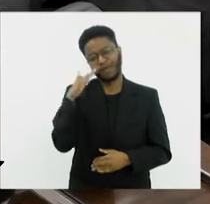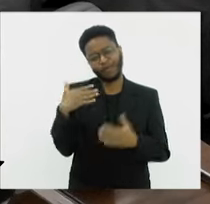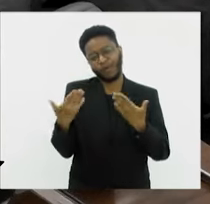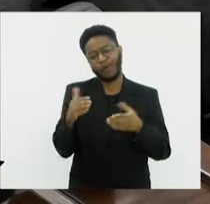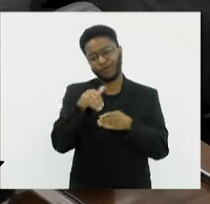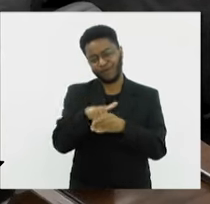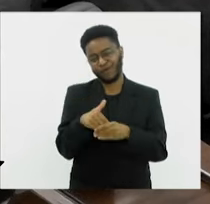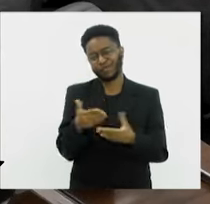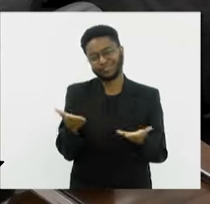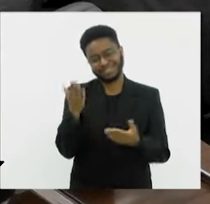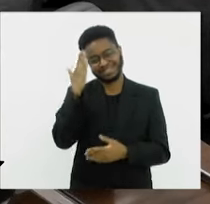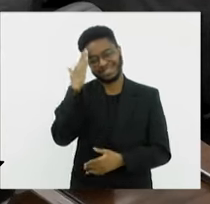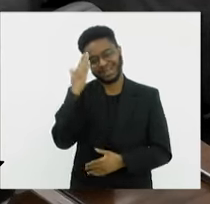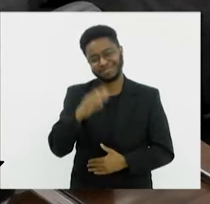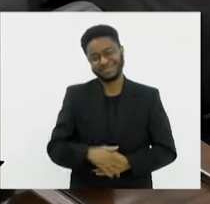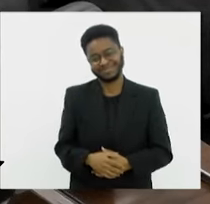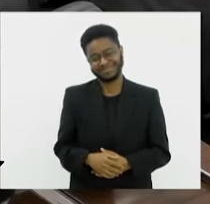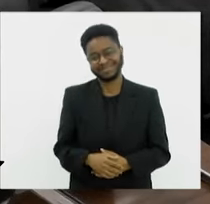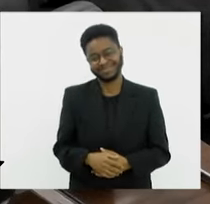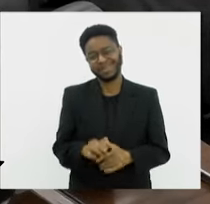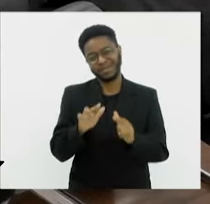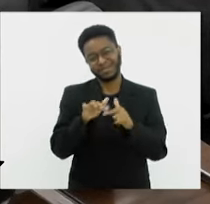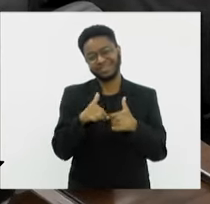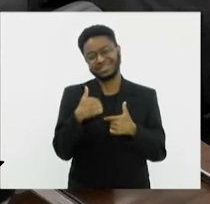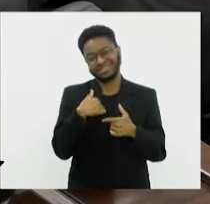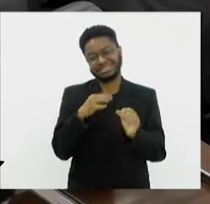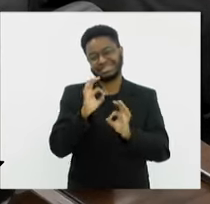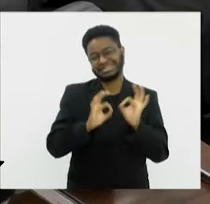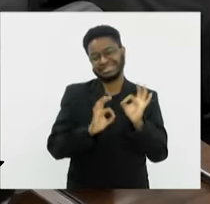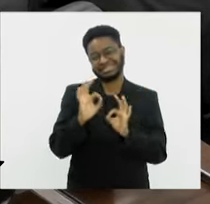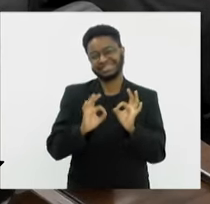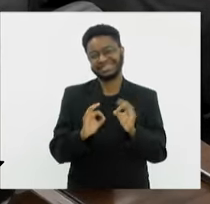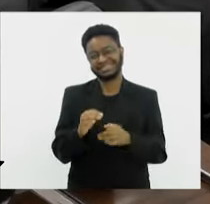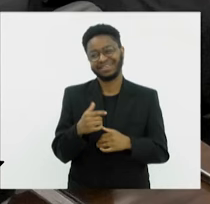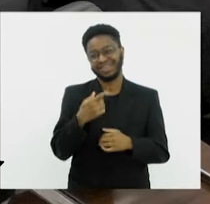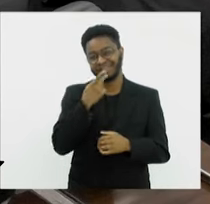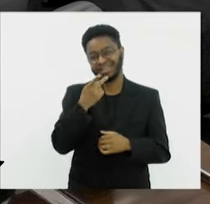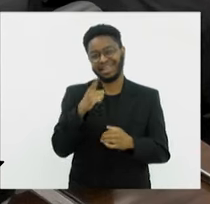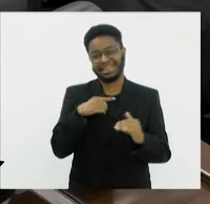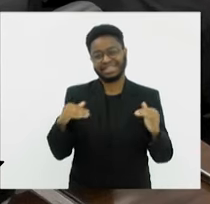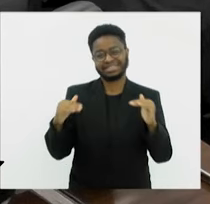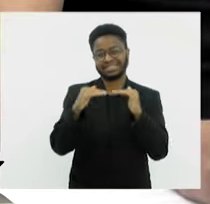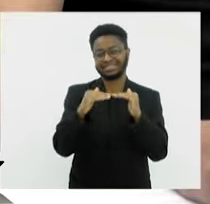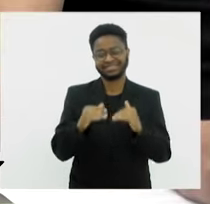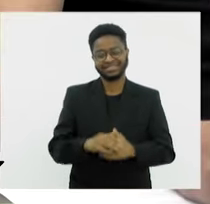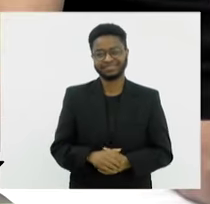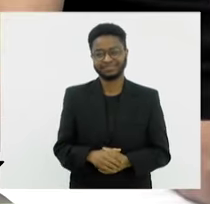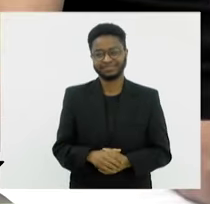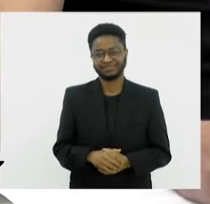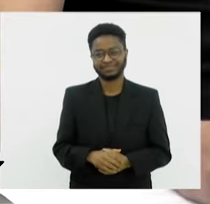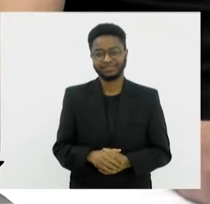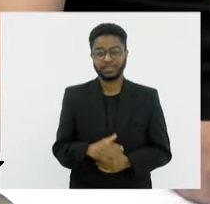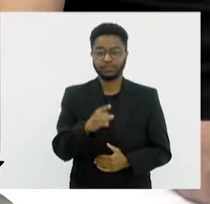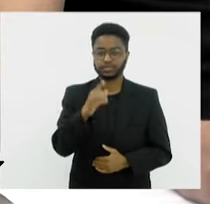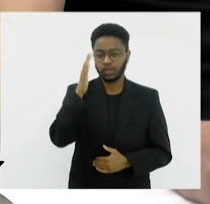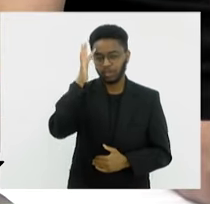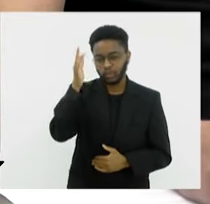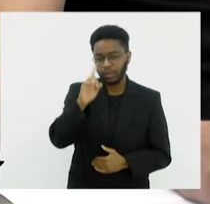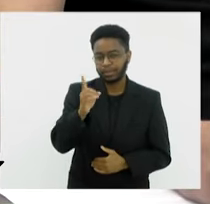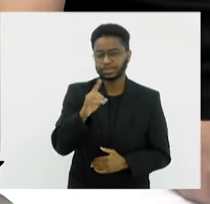voto. Por isso que eu fiz esse preâmbulo, dizendo que está empatado, deputado, e vossa excelência... Deputado, vossa excelência não imagina a